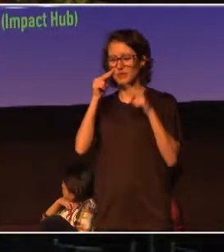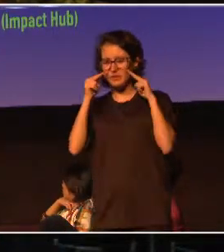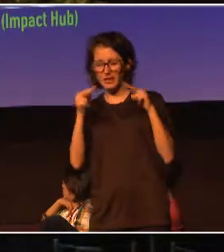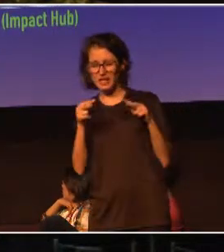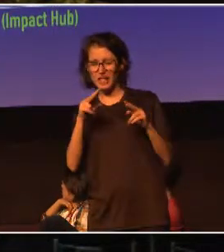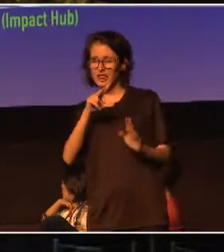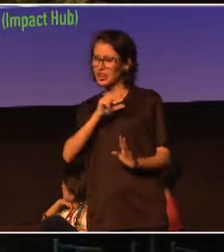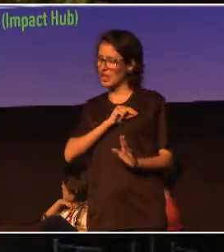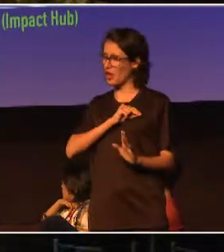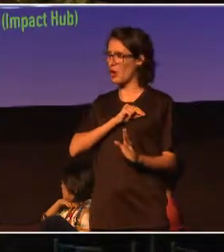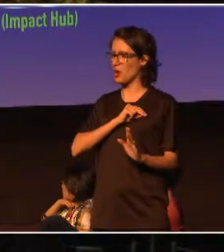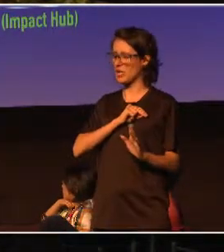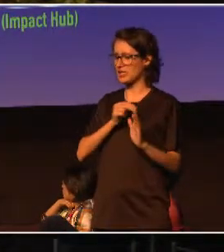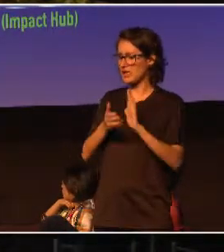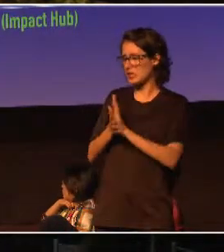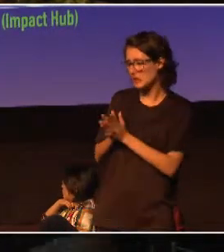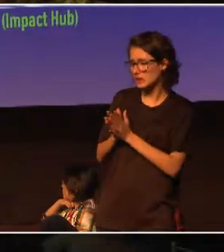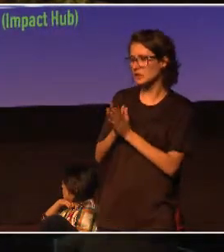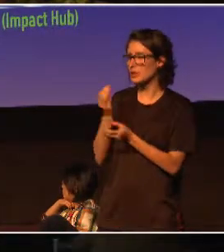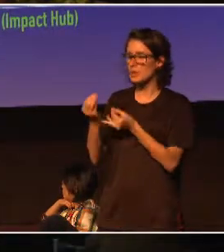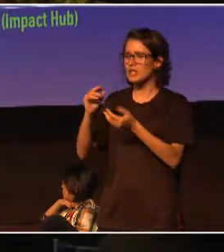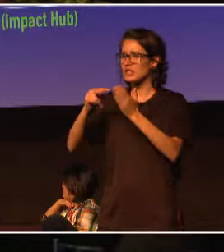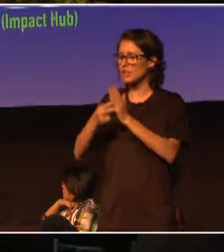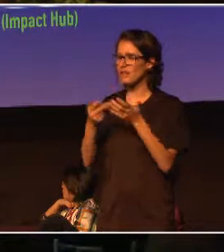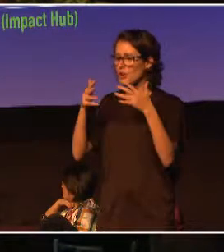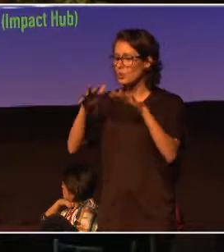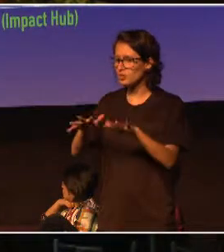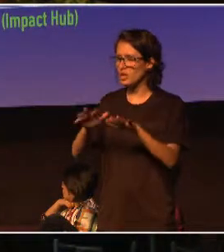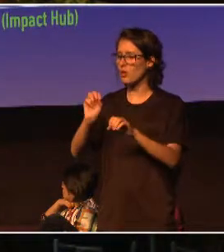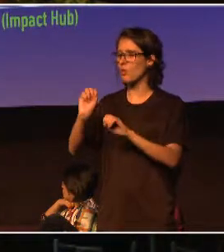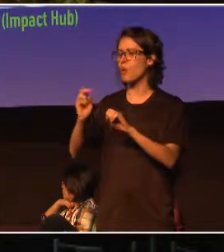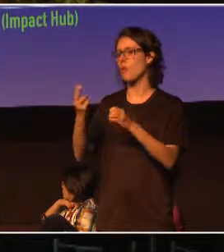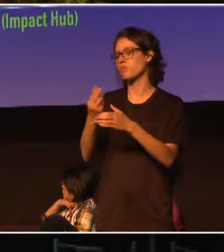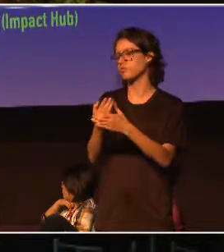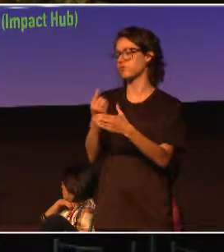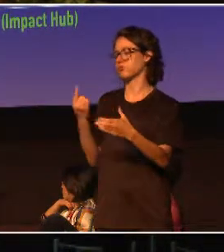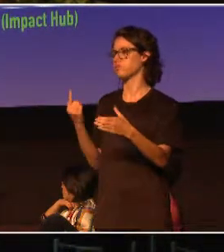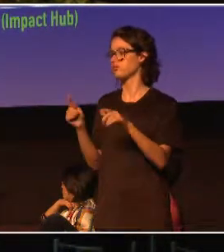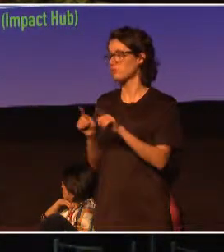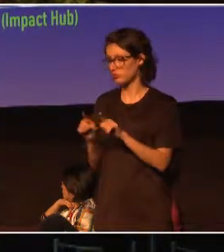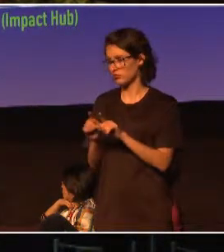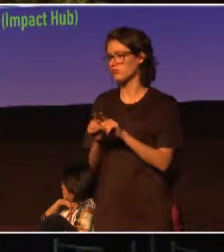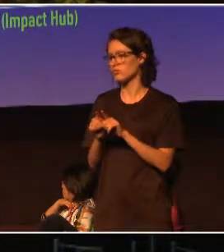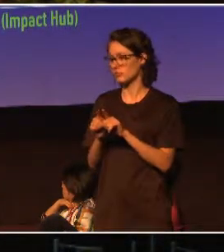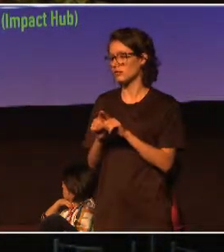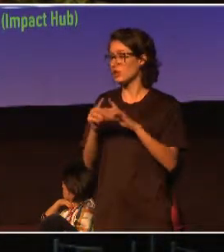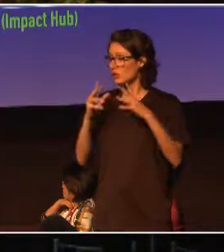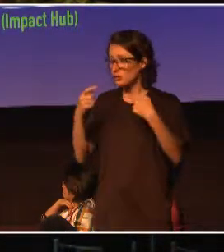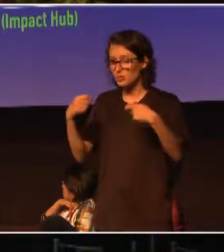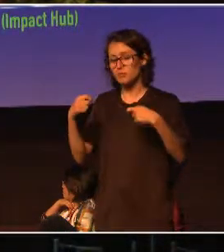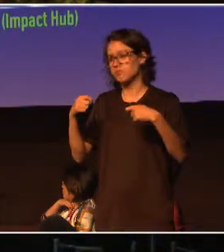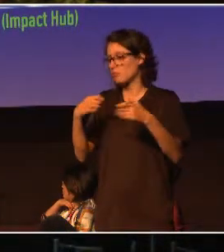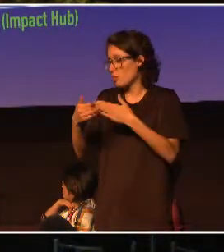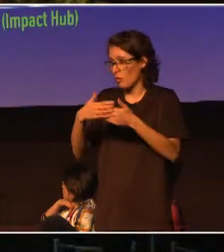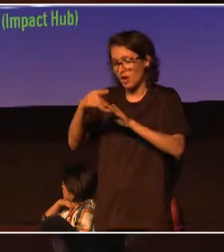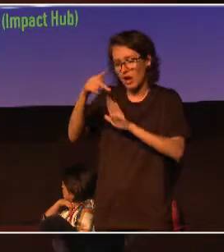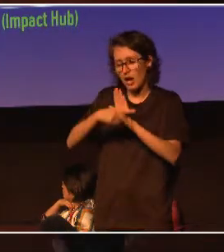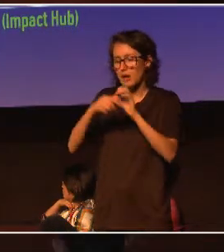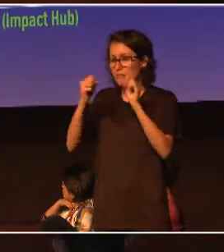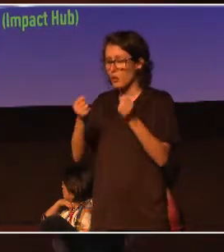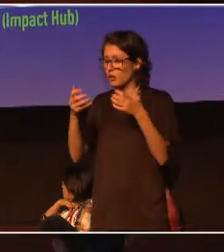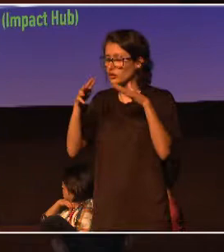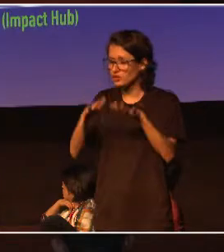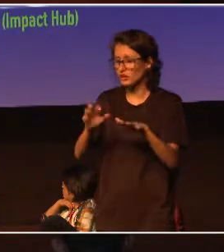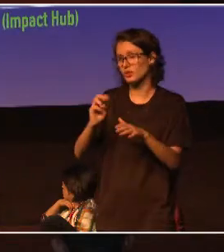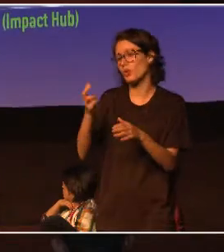do conceito de exclusão e inclusão. E eu acho que todas as comunidades por essência são inclusivas exclusivas. É uma